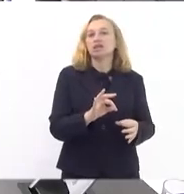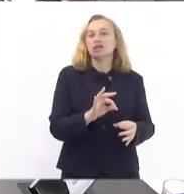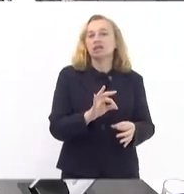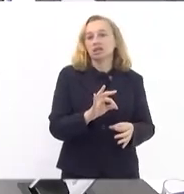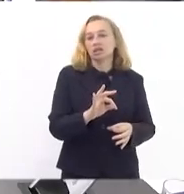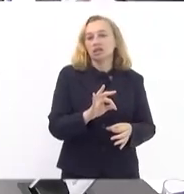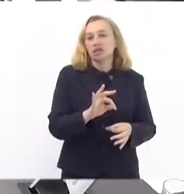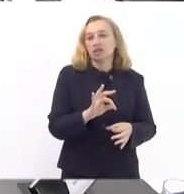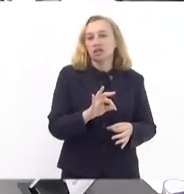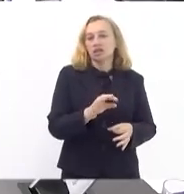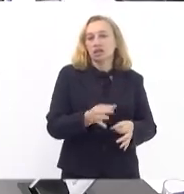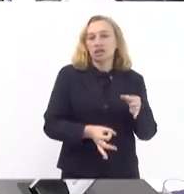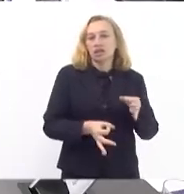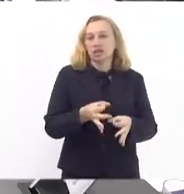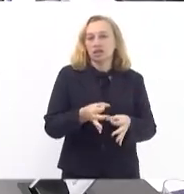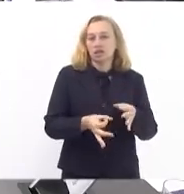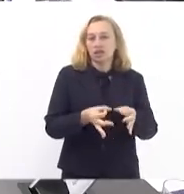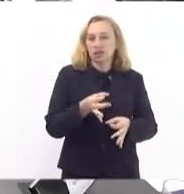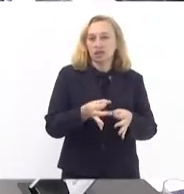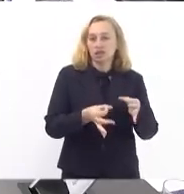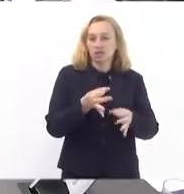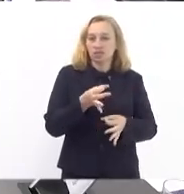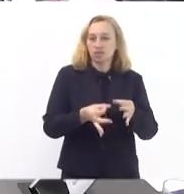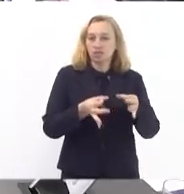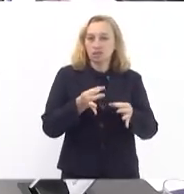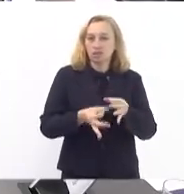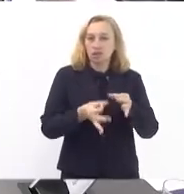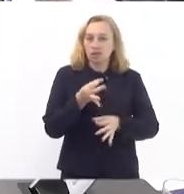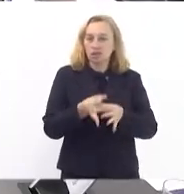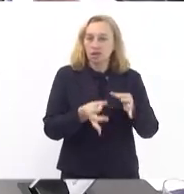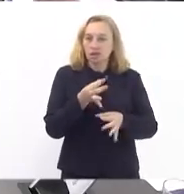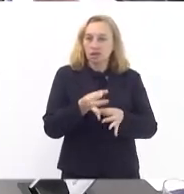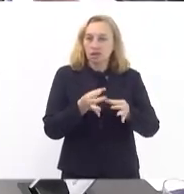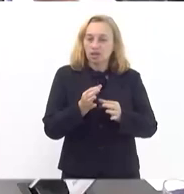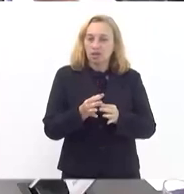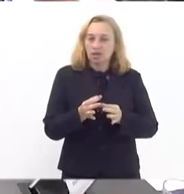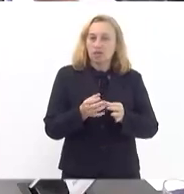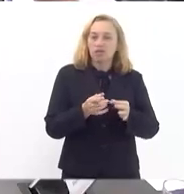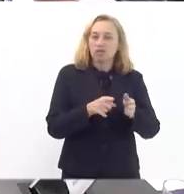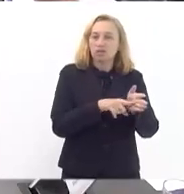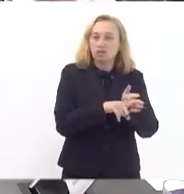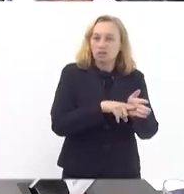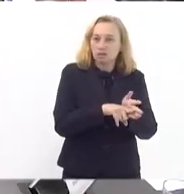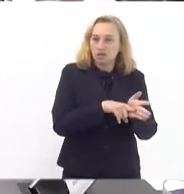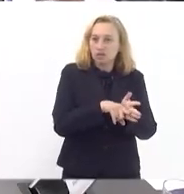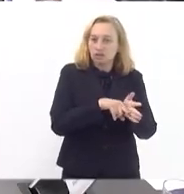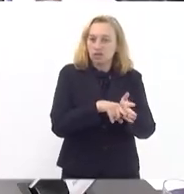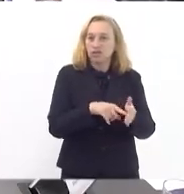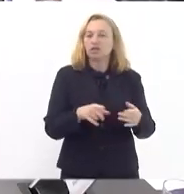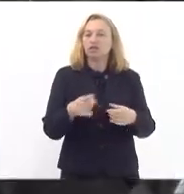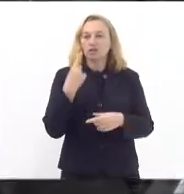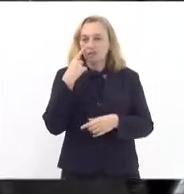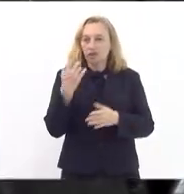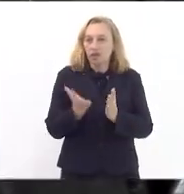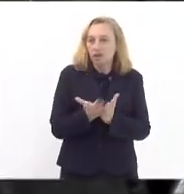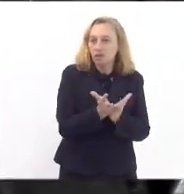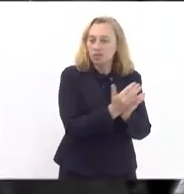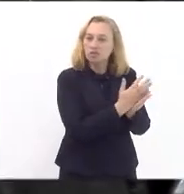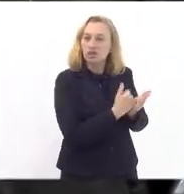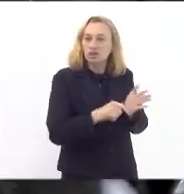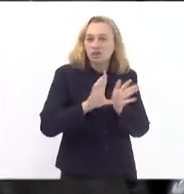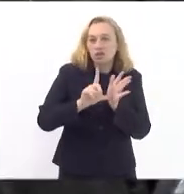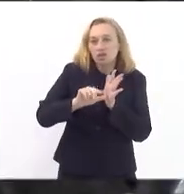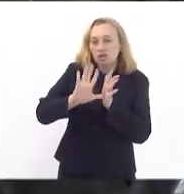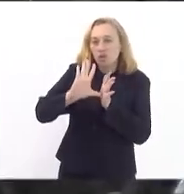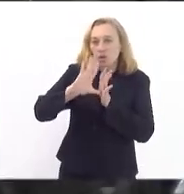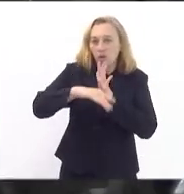vocês o objetivo de debater os inquéritos policiais que tratam da apuração de Roubos e Furtos